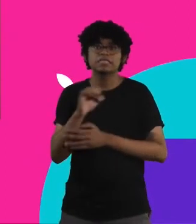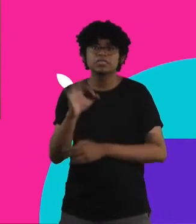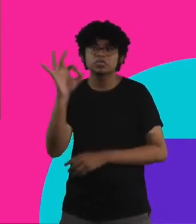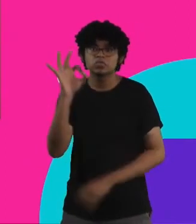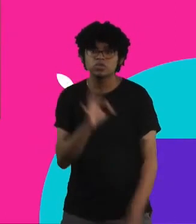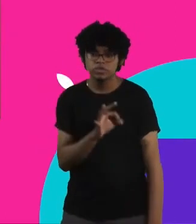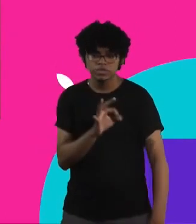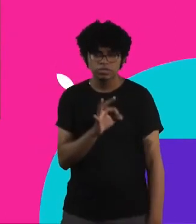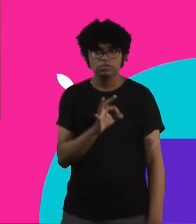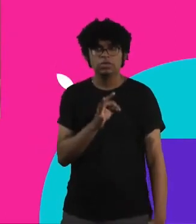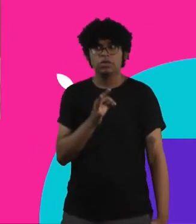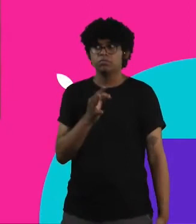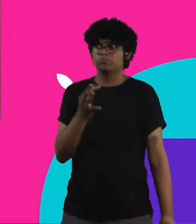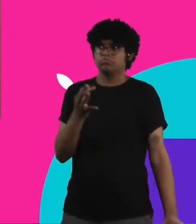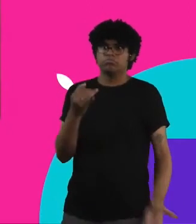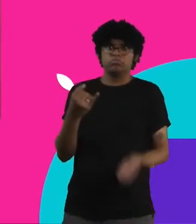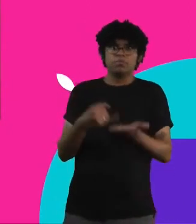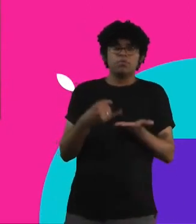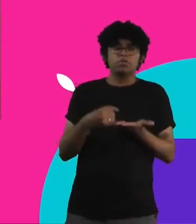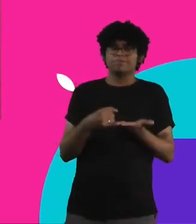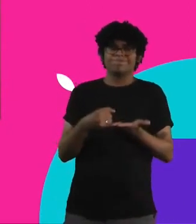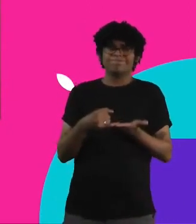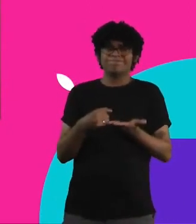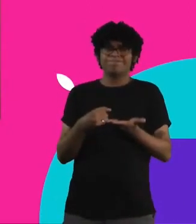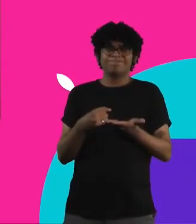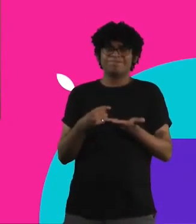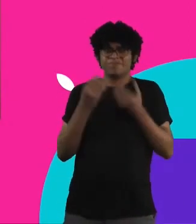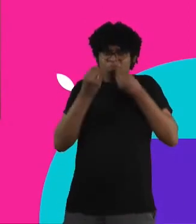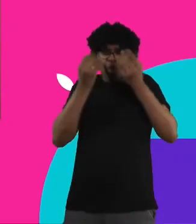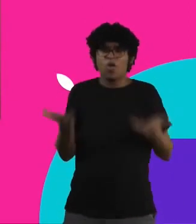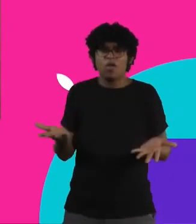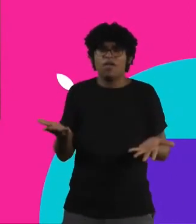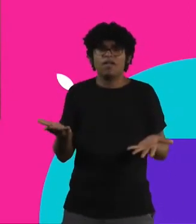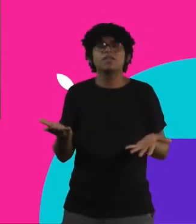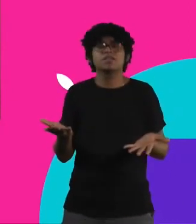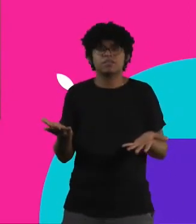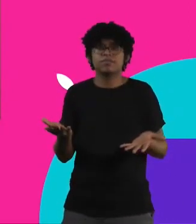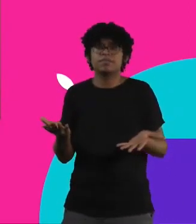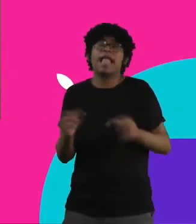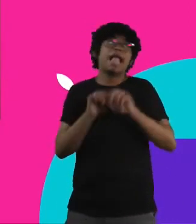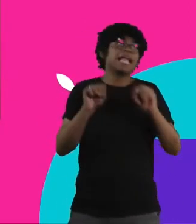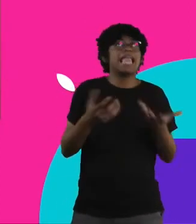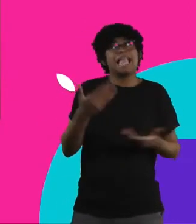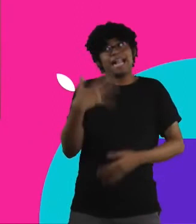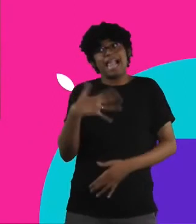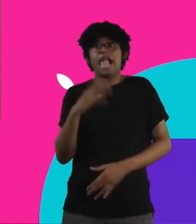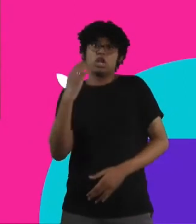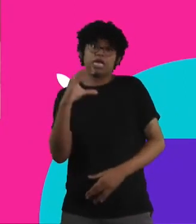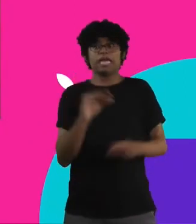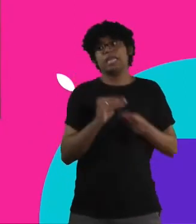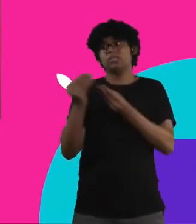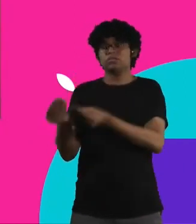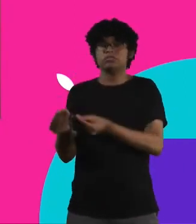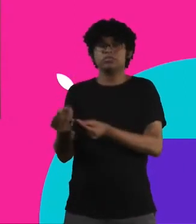tem cabimento, não tem lógica. Sabe? E aí o sistema fala, ai, mas é caro dar crédito para essas pessoas. Pois